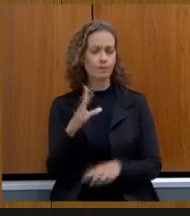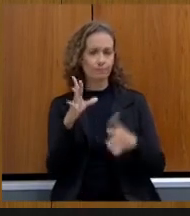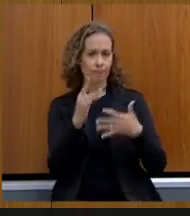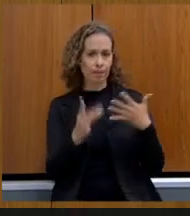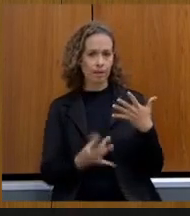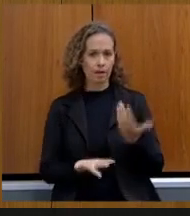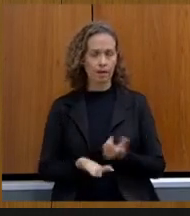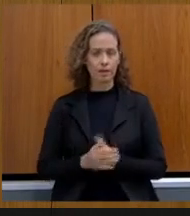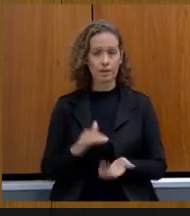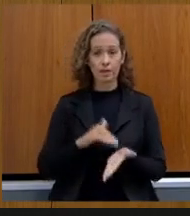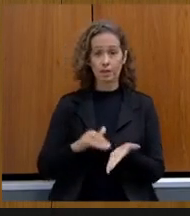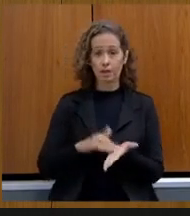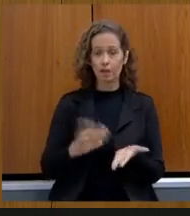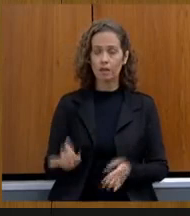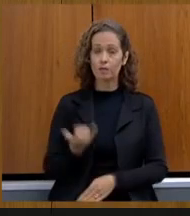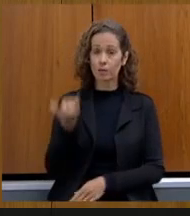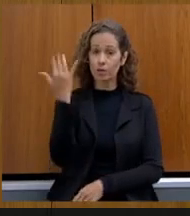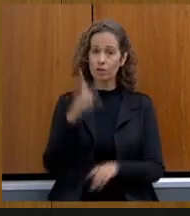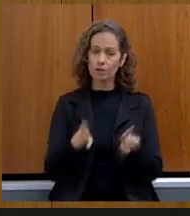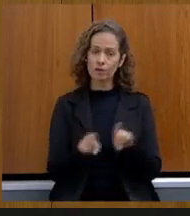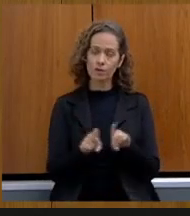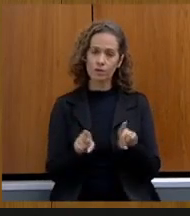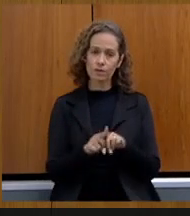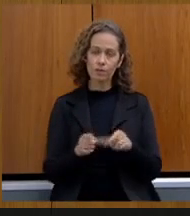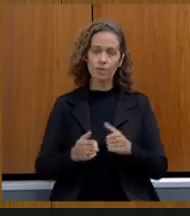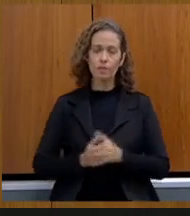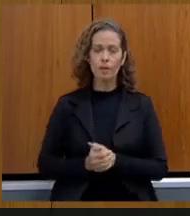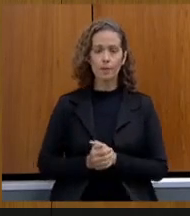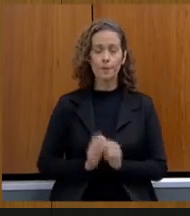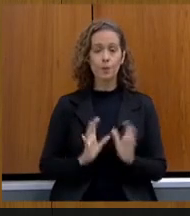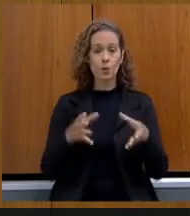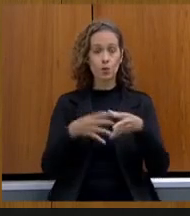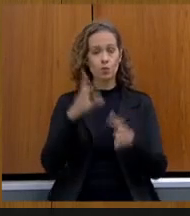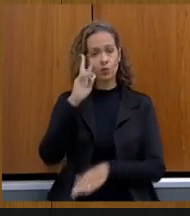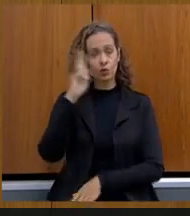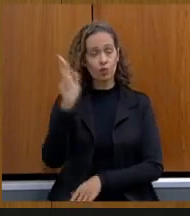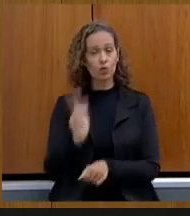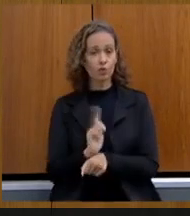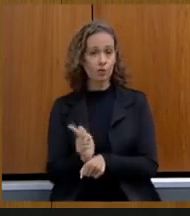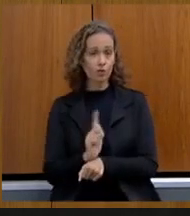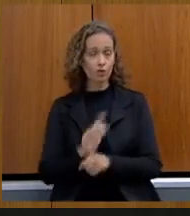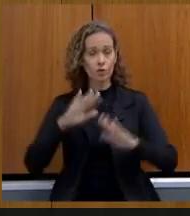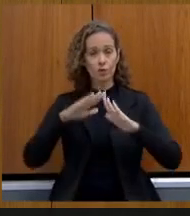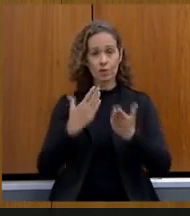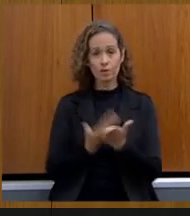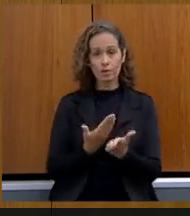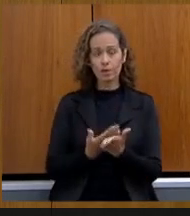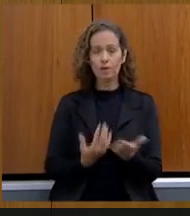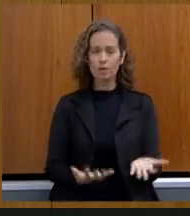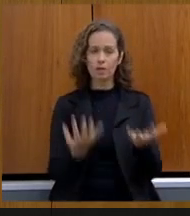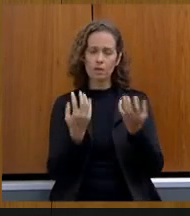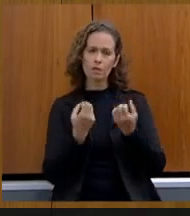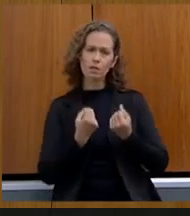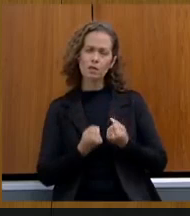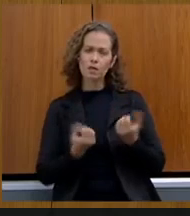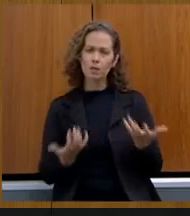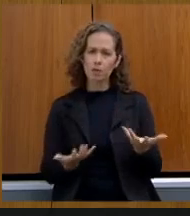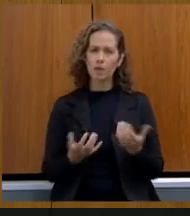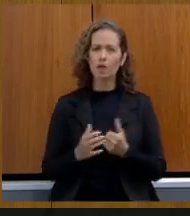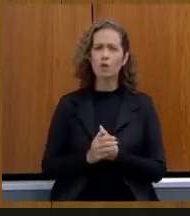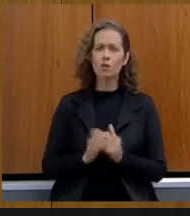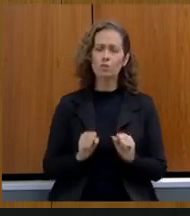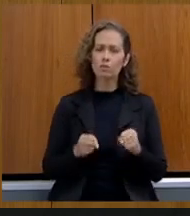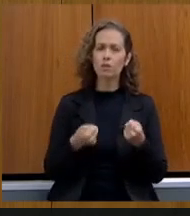que julgo muito importante também os diretores e gestores escolares receberam algum reforço